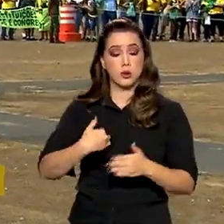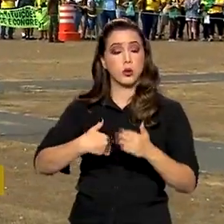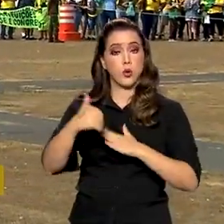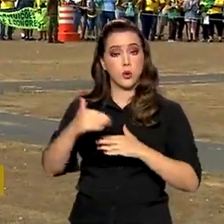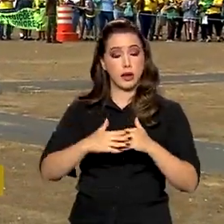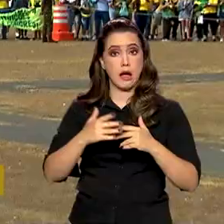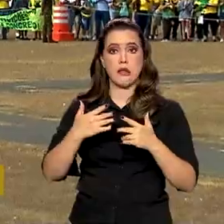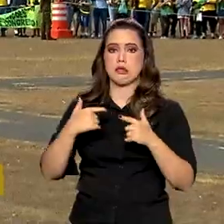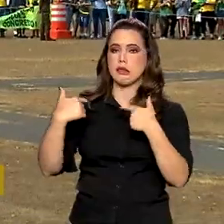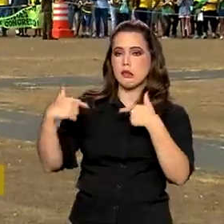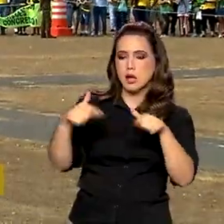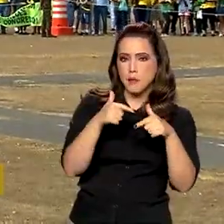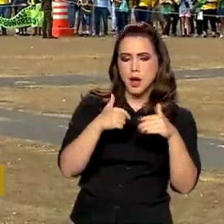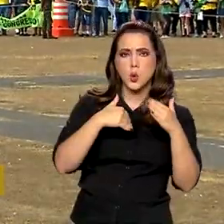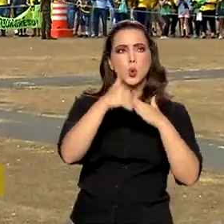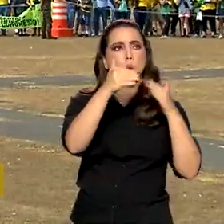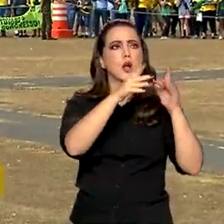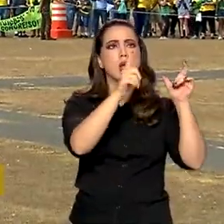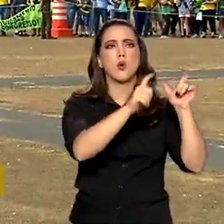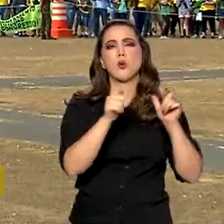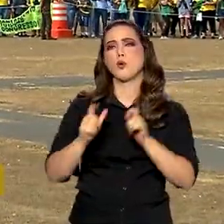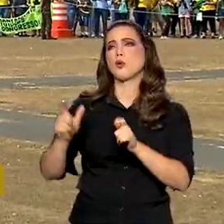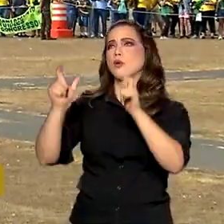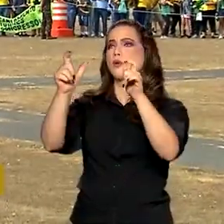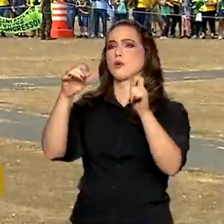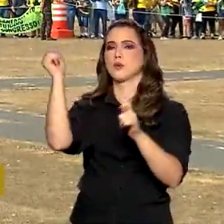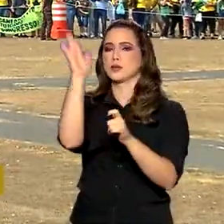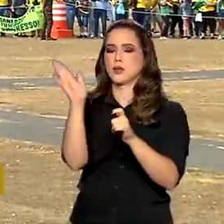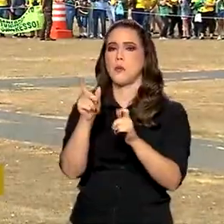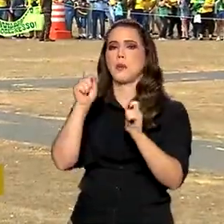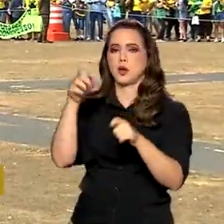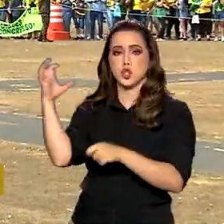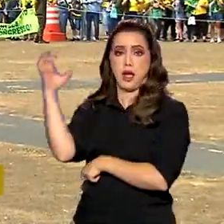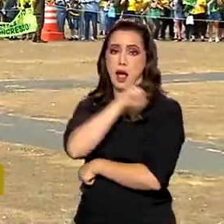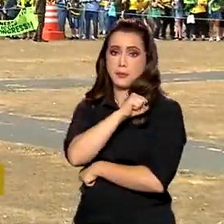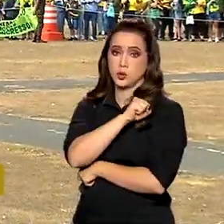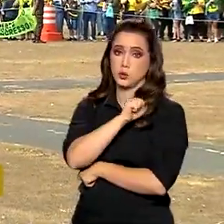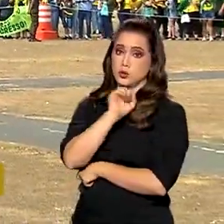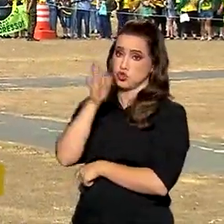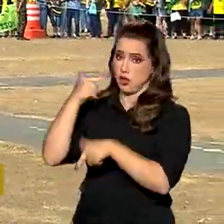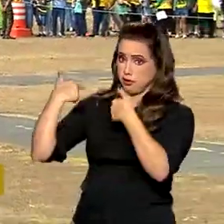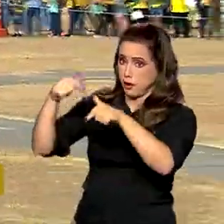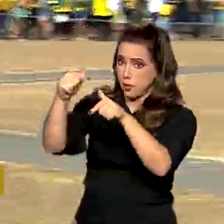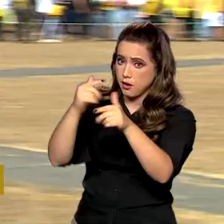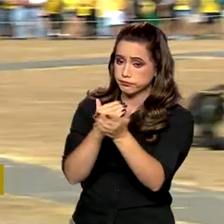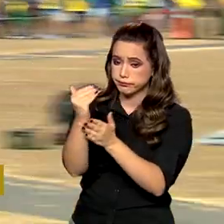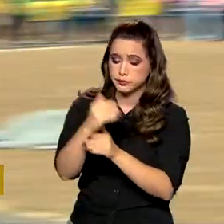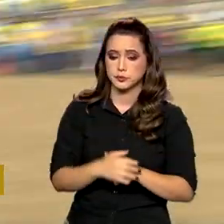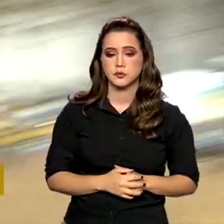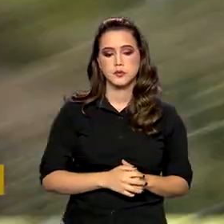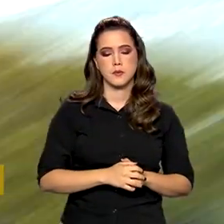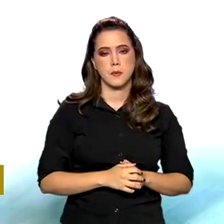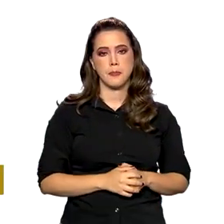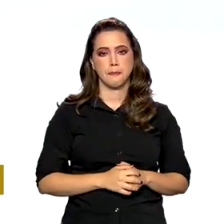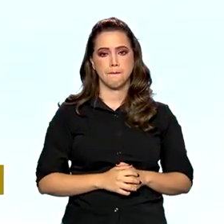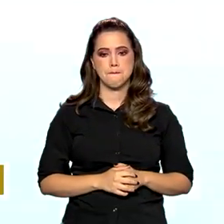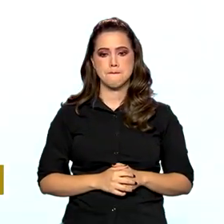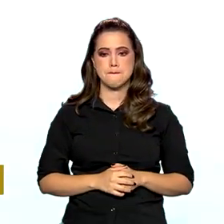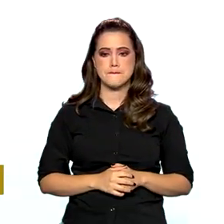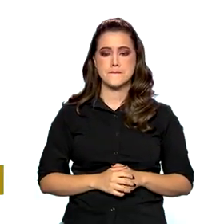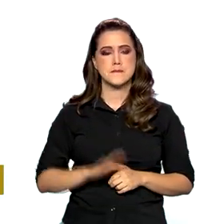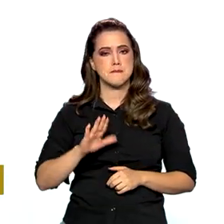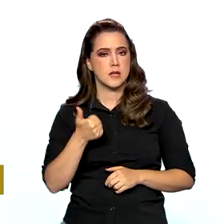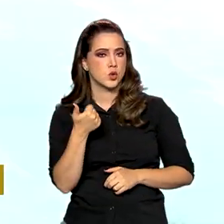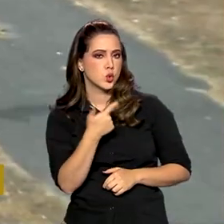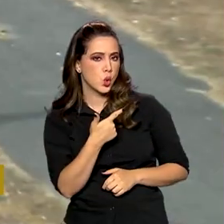missão em qualquer lugar do Brasil e se deslocar rapidamente para lá. Como eu disse, esse destacamento é um destacamento normalmente de